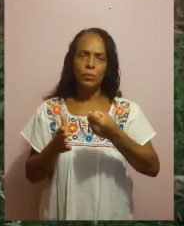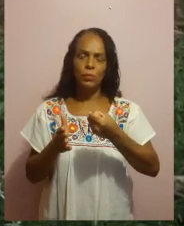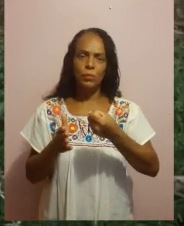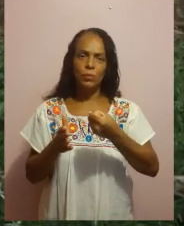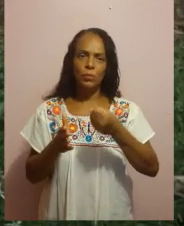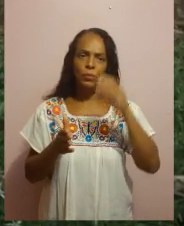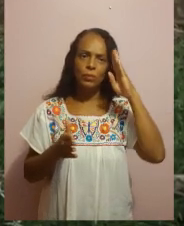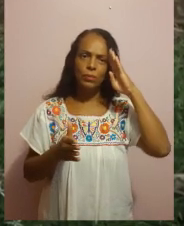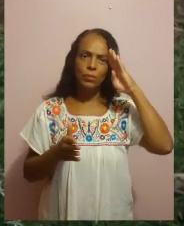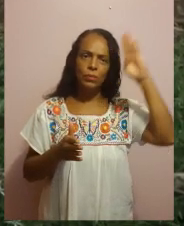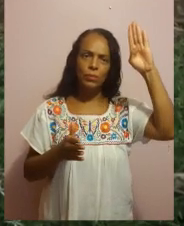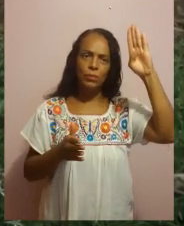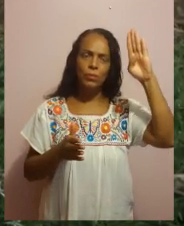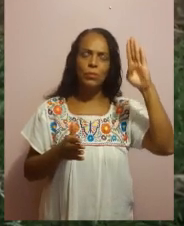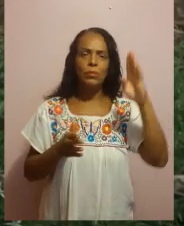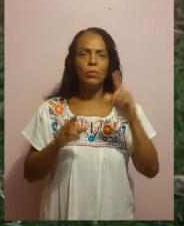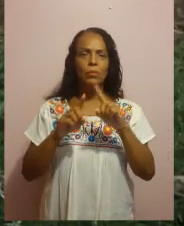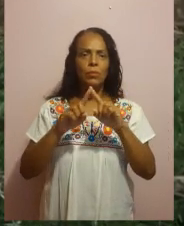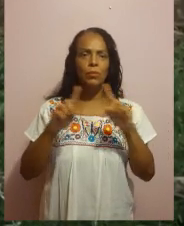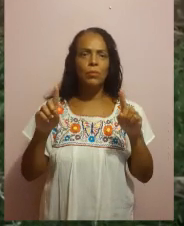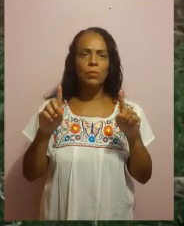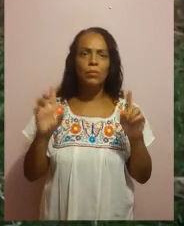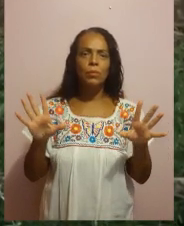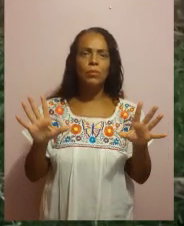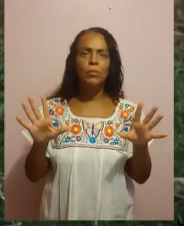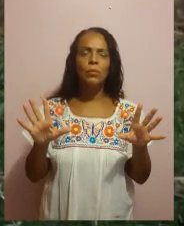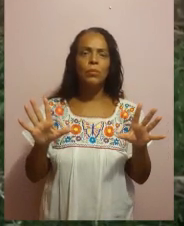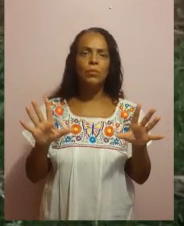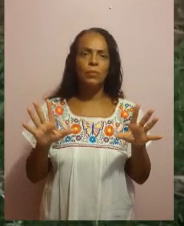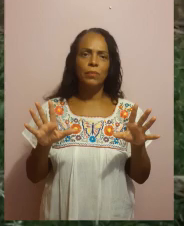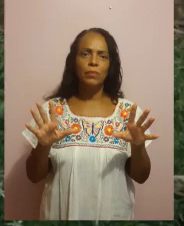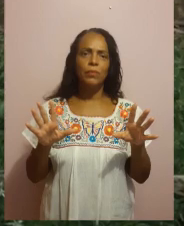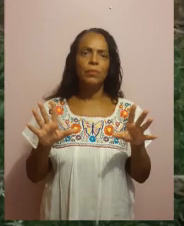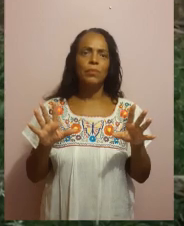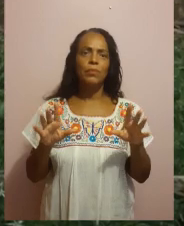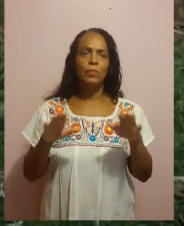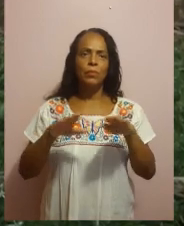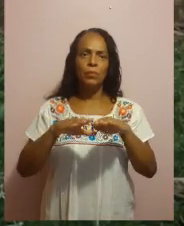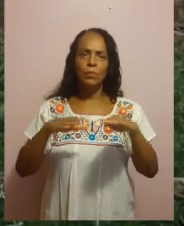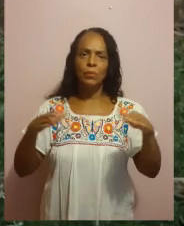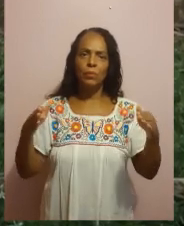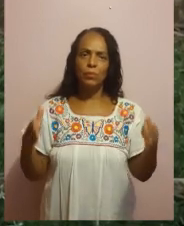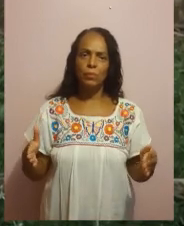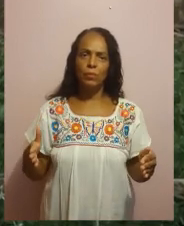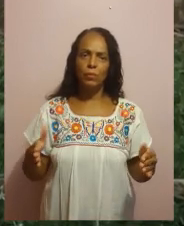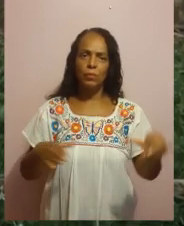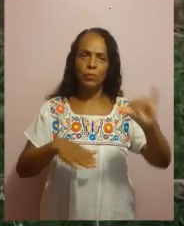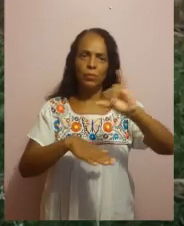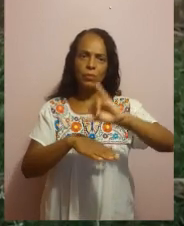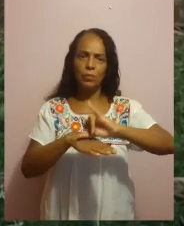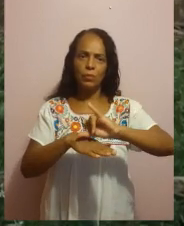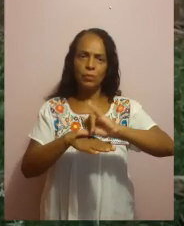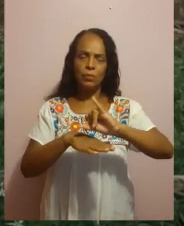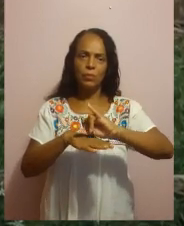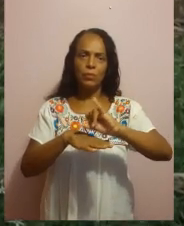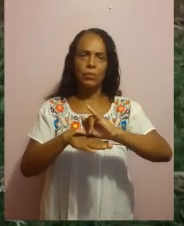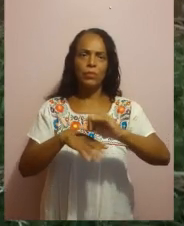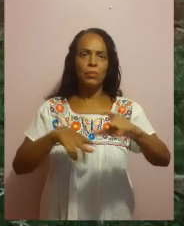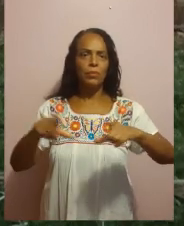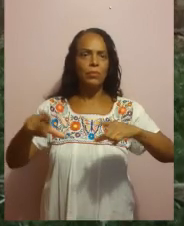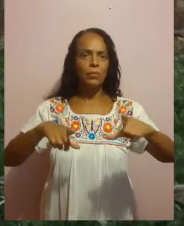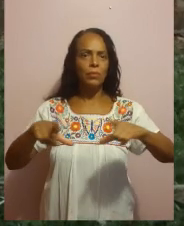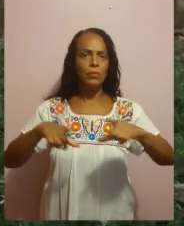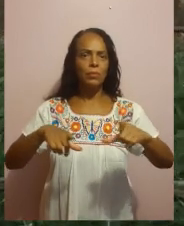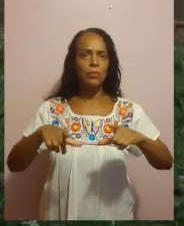o principal símbolo, assim consideramos, do nosso altar central do trabalho,